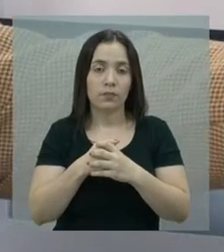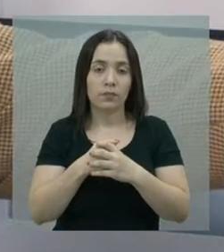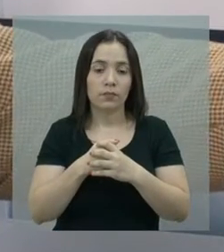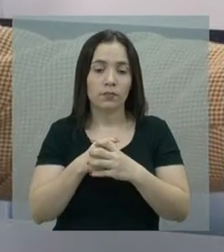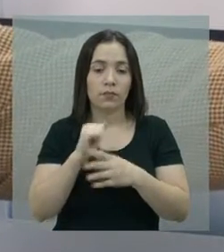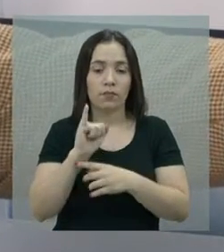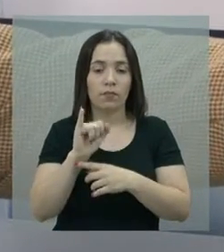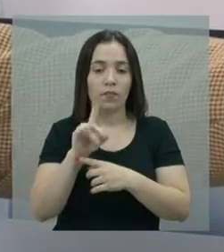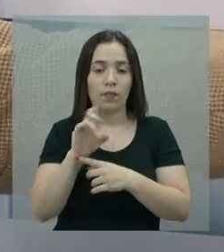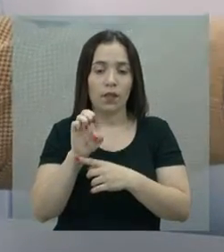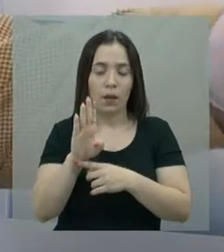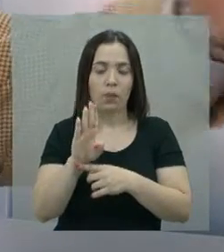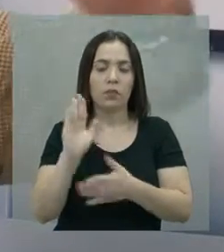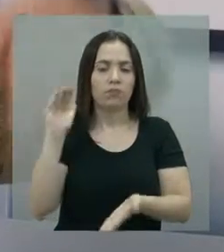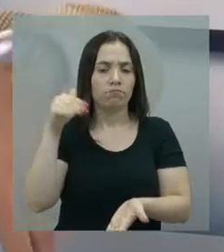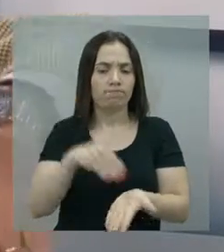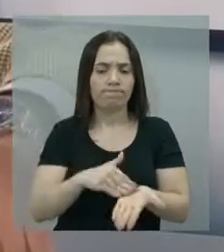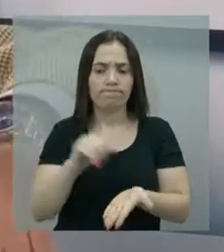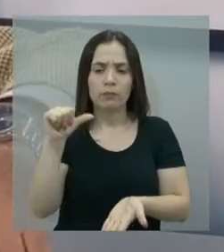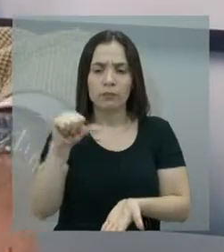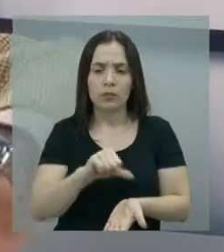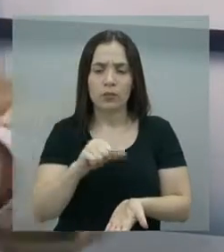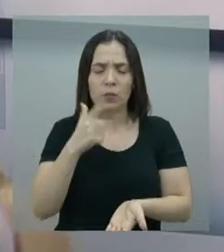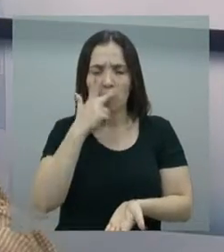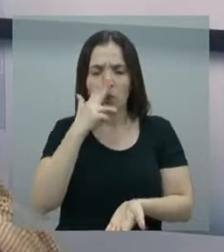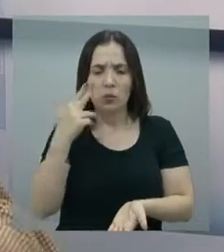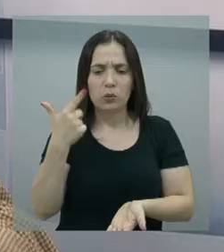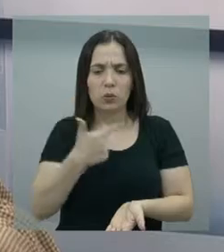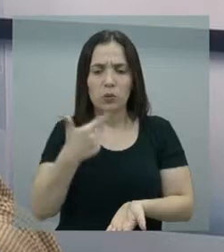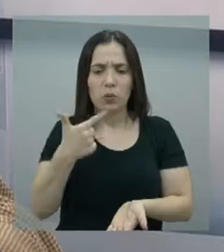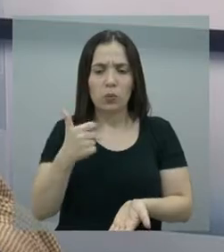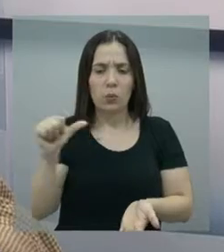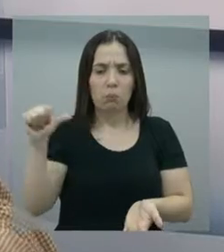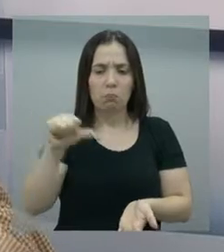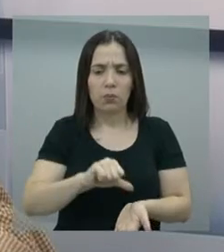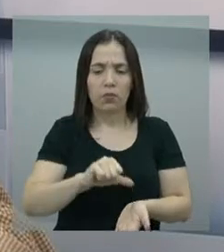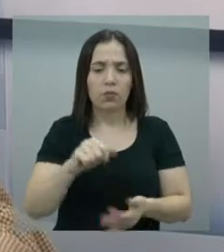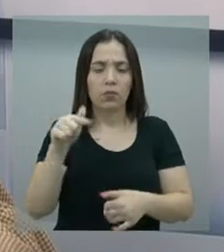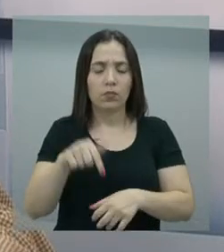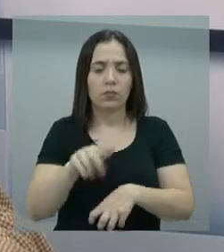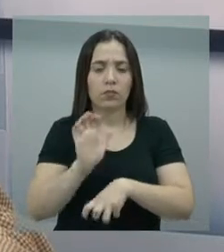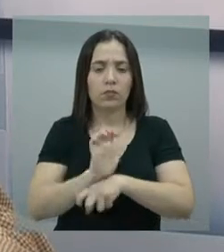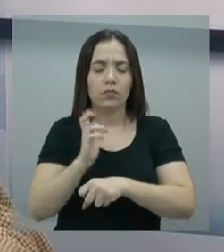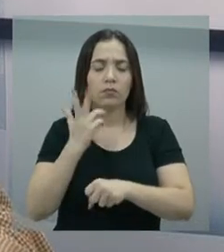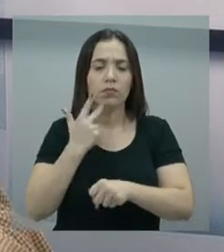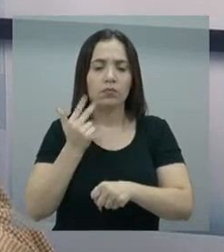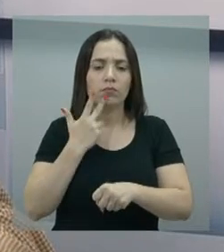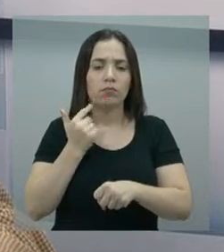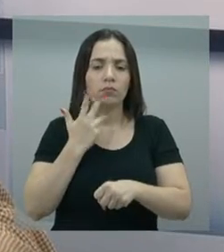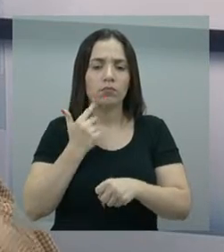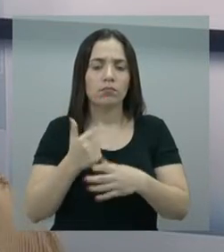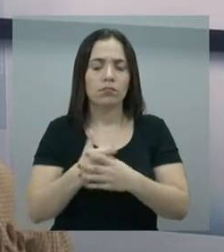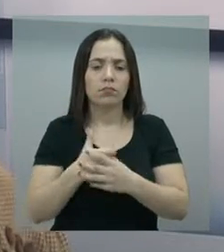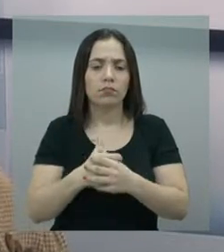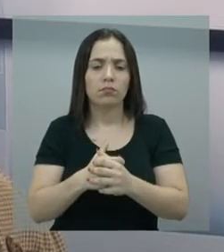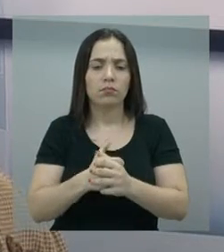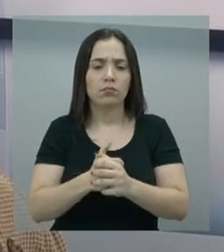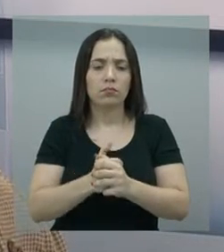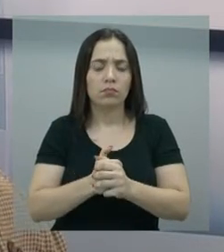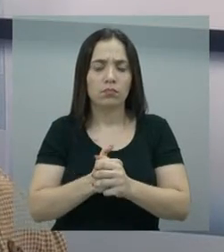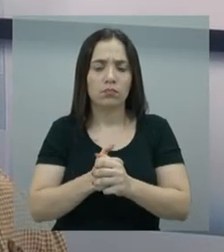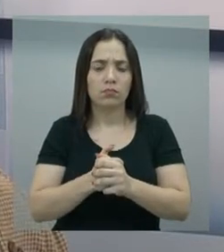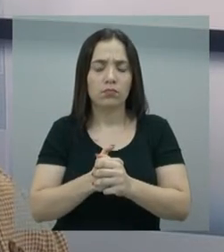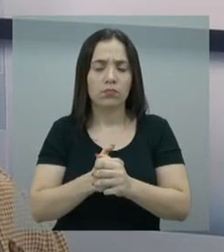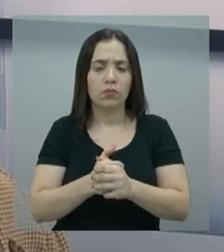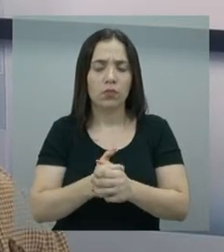foi. IDEB. Fortaleza era o segundo pior município do estado do Ceará, né? Era o segundo pior município.